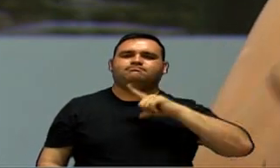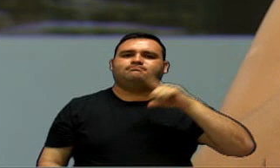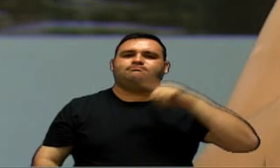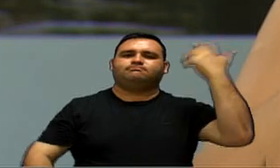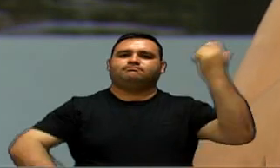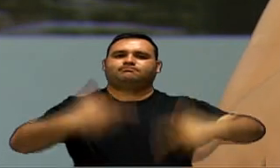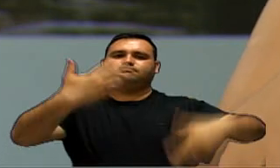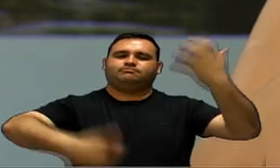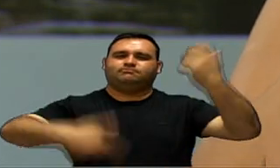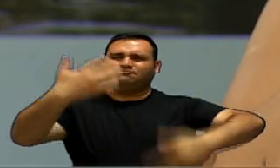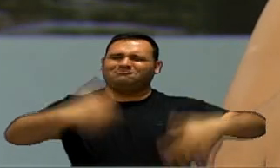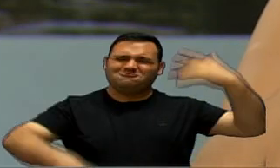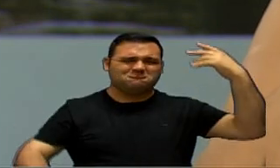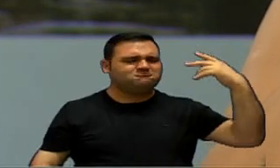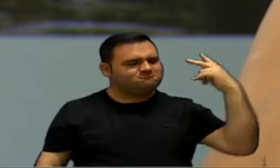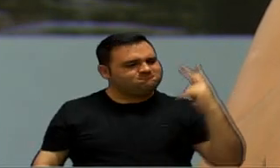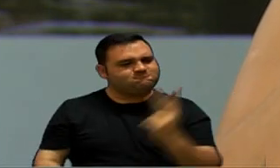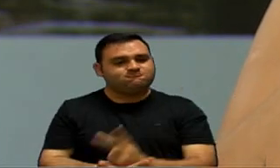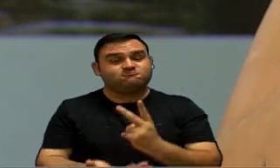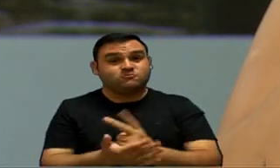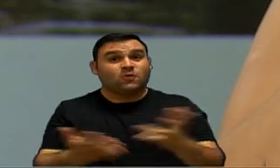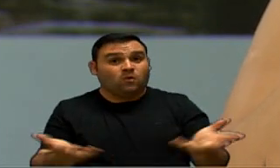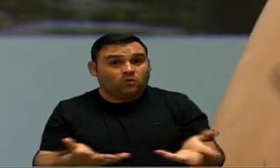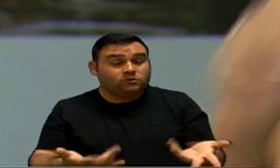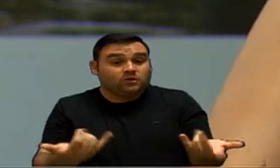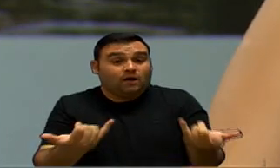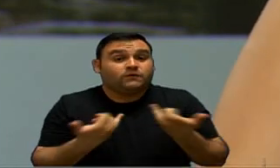direitos humanos. Ainda mais hoje, que nós tivemos a